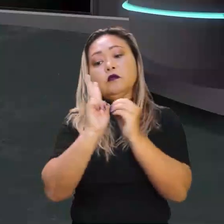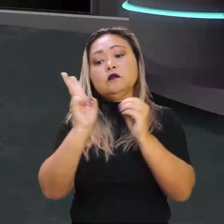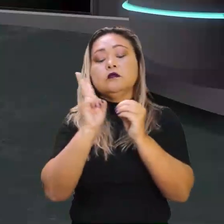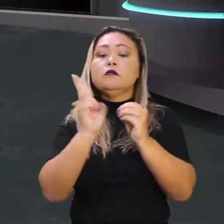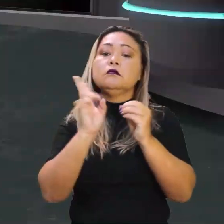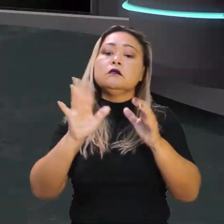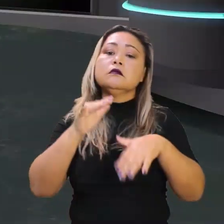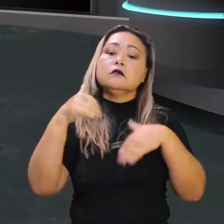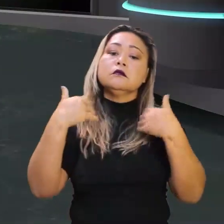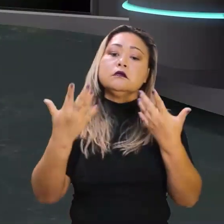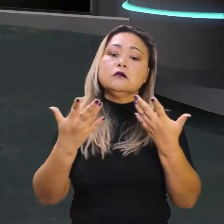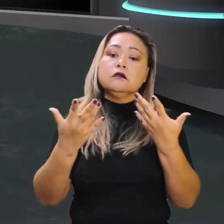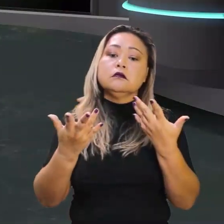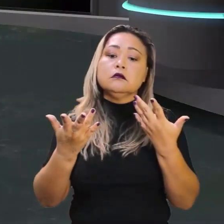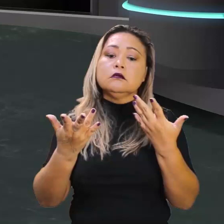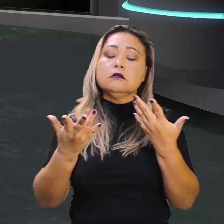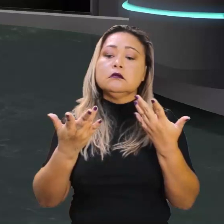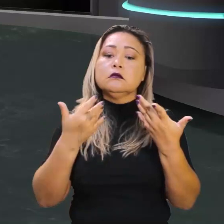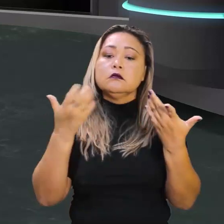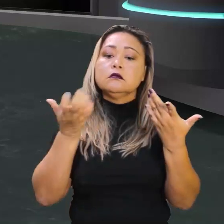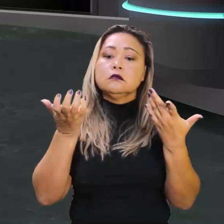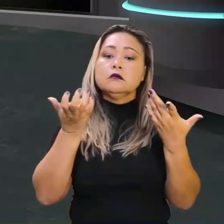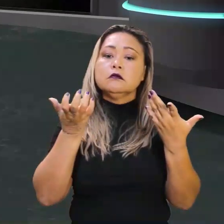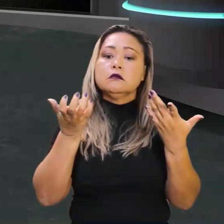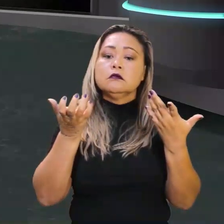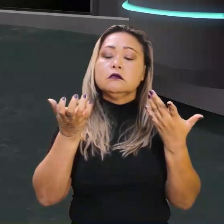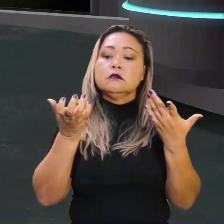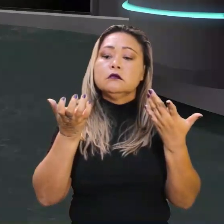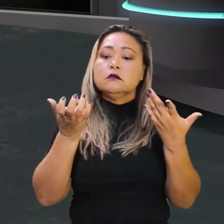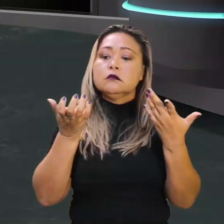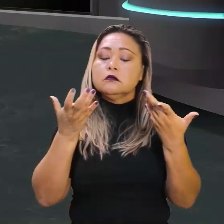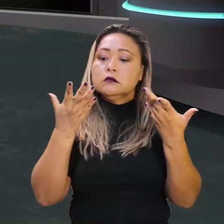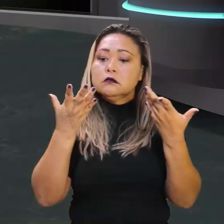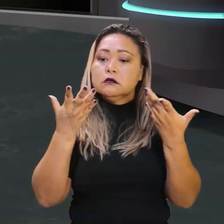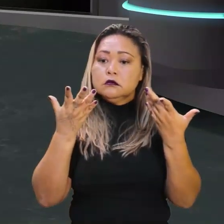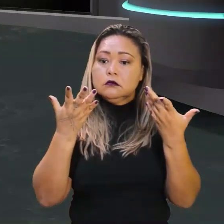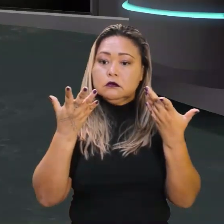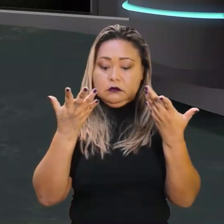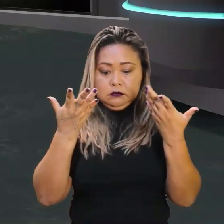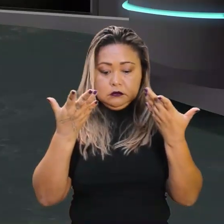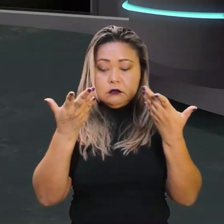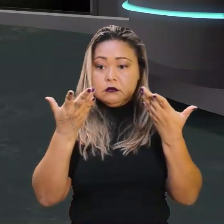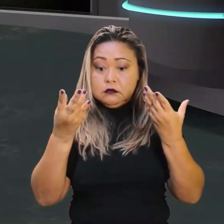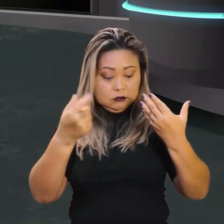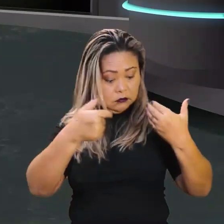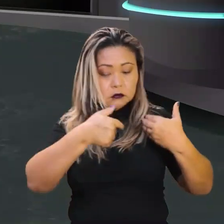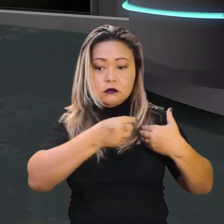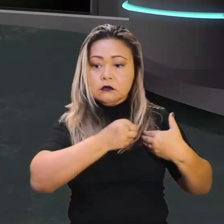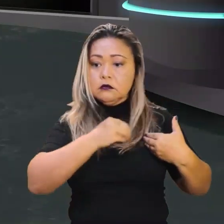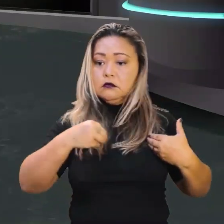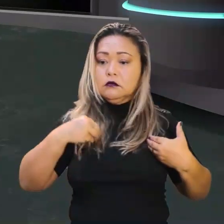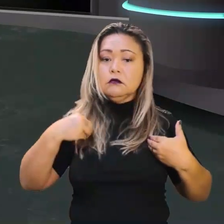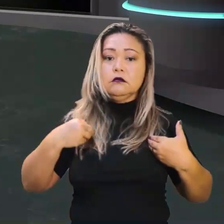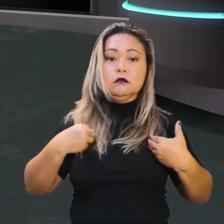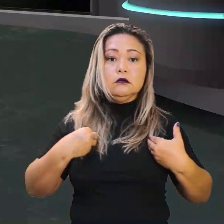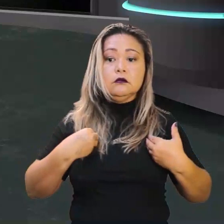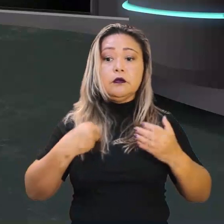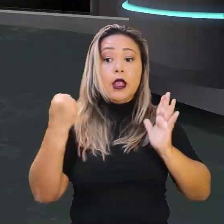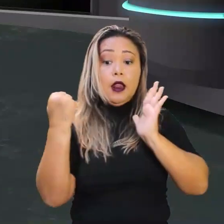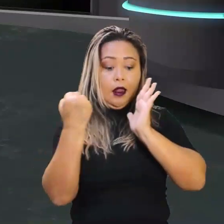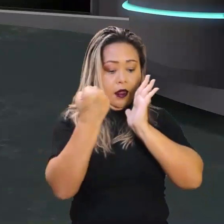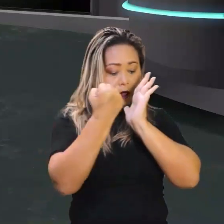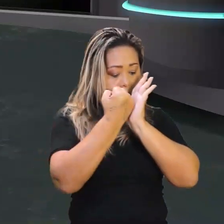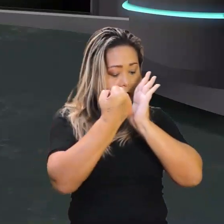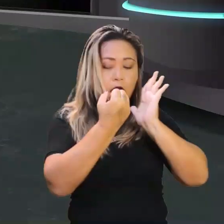Pois é, de algum modo, eles procuram colocar ali no tipo de adorno aqueles